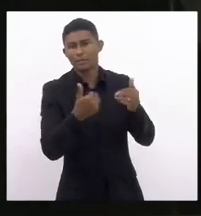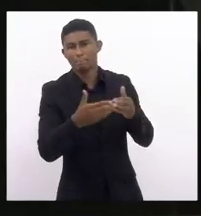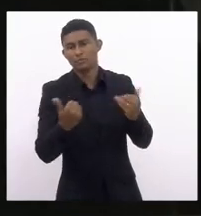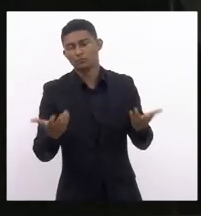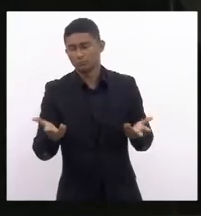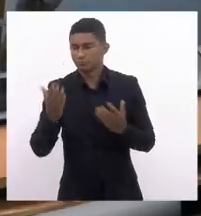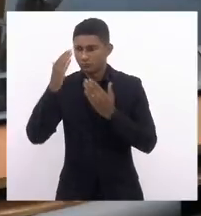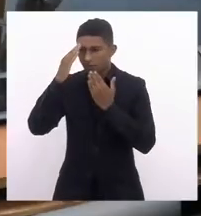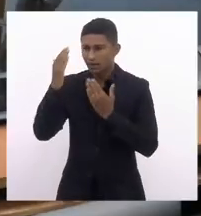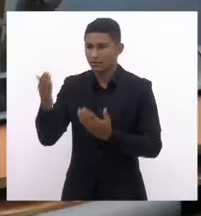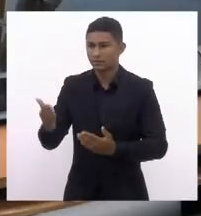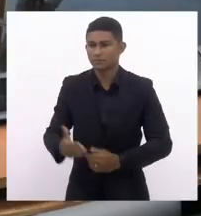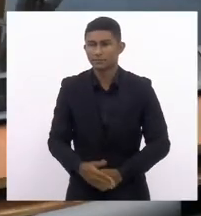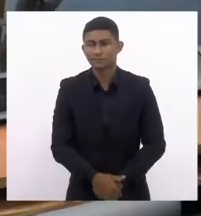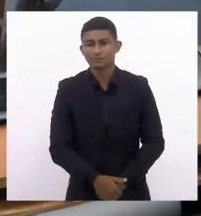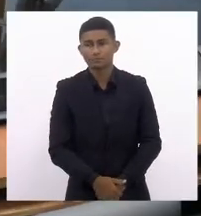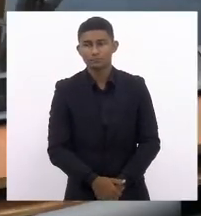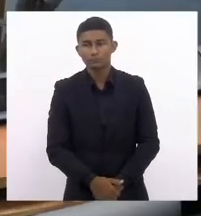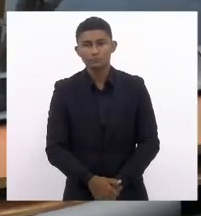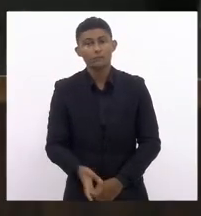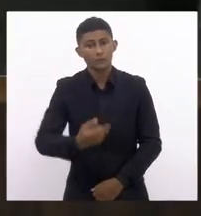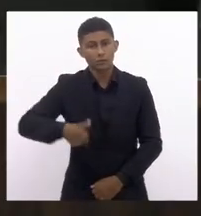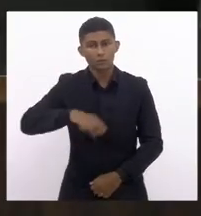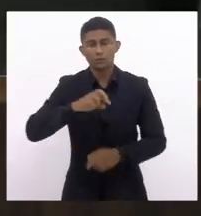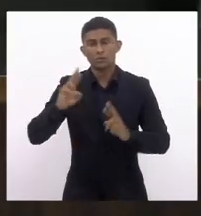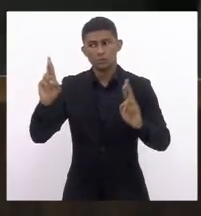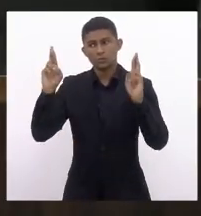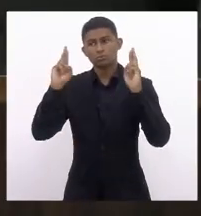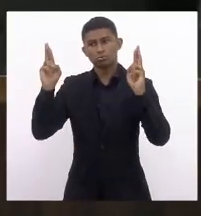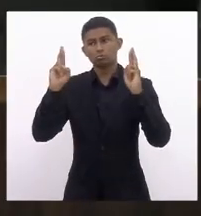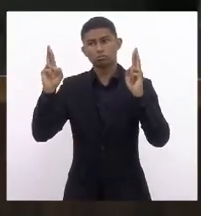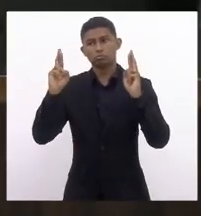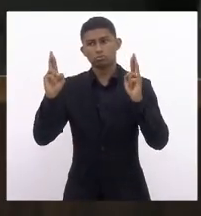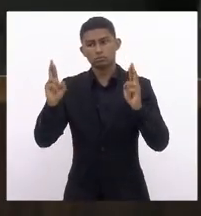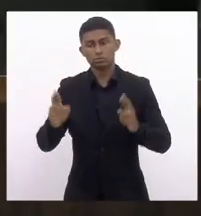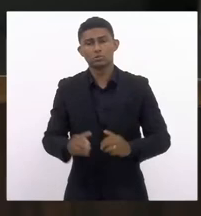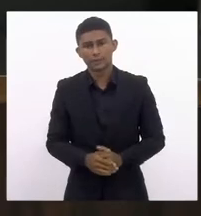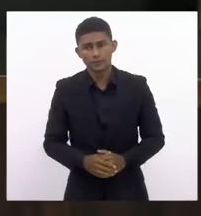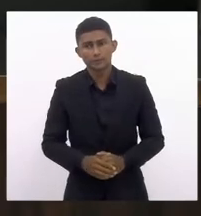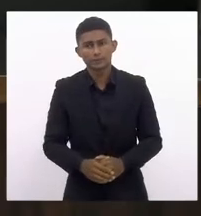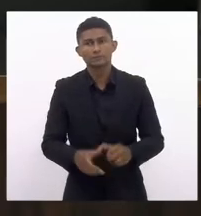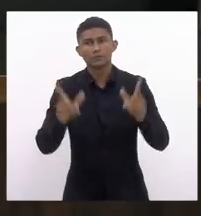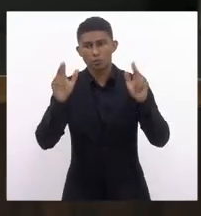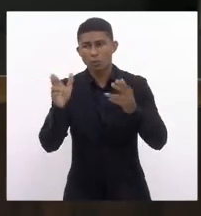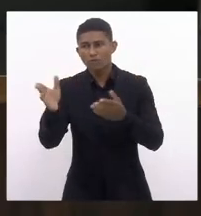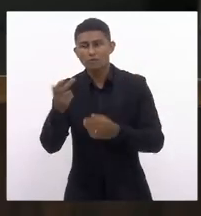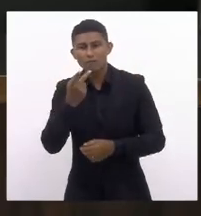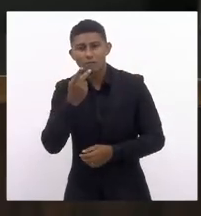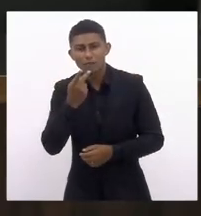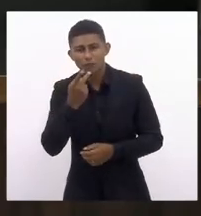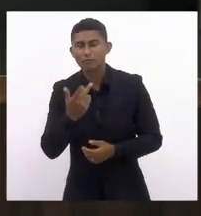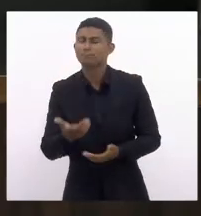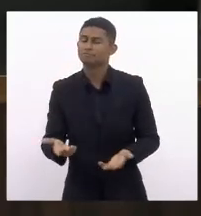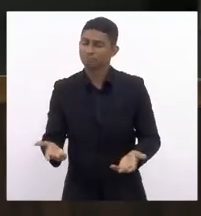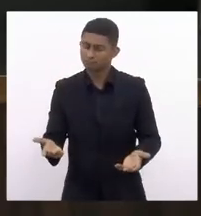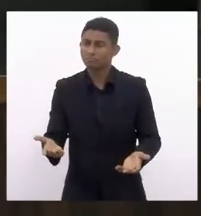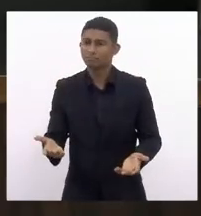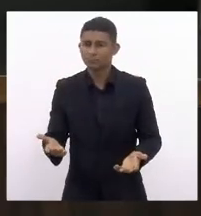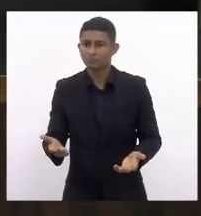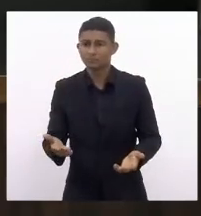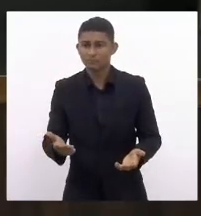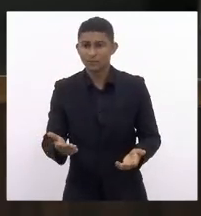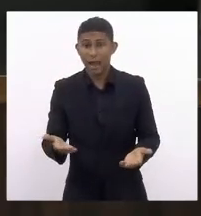obrigada. Estamos torcendo por isso, deputada enfermeira Ejane. Como Vossa Excelência falou, eles